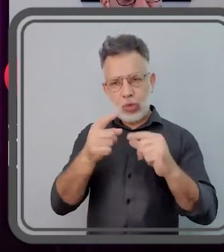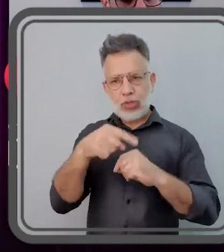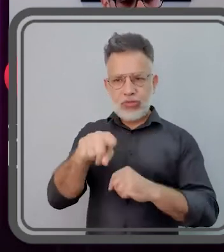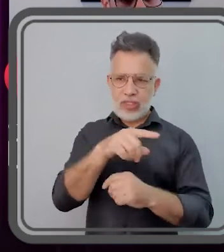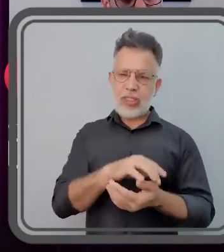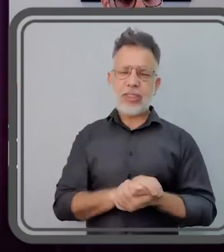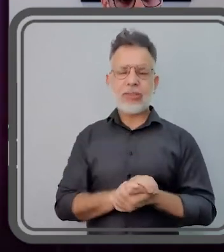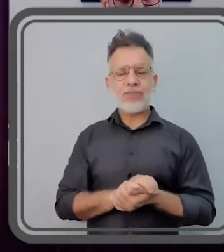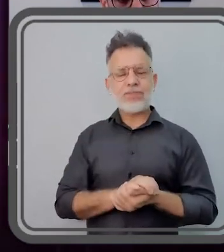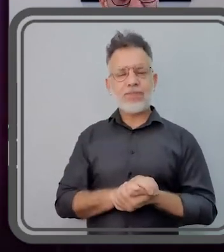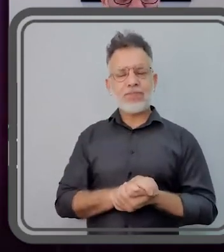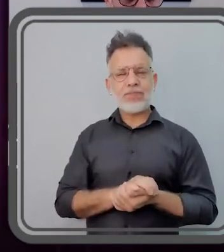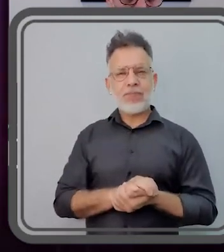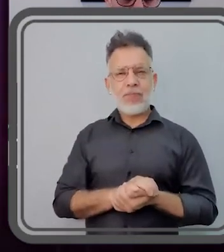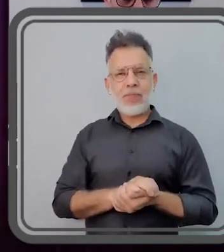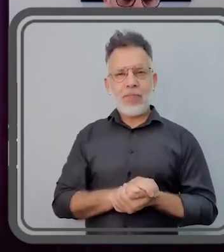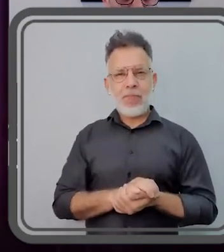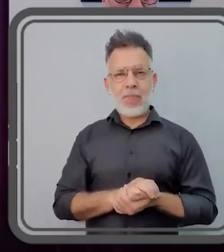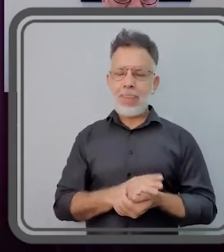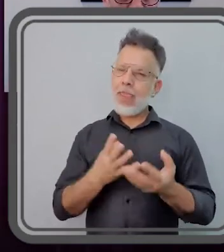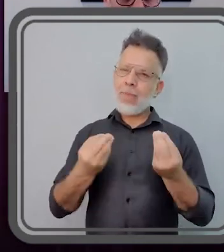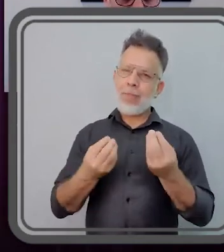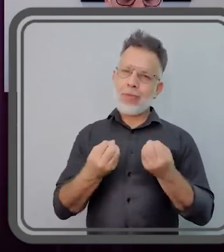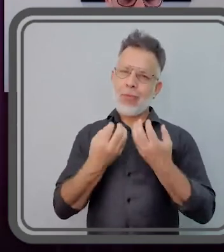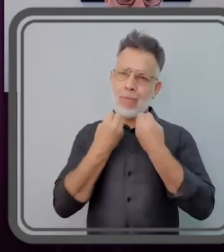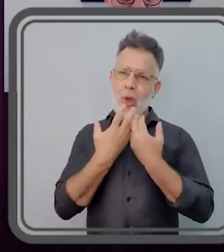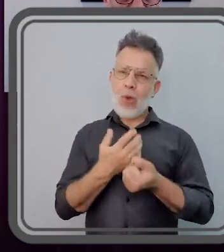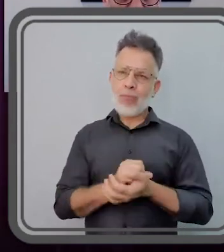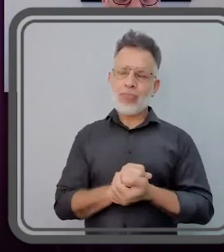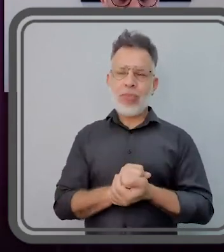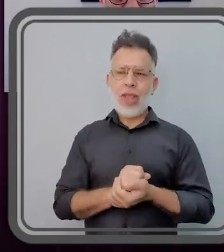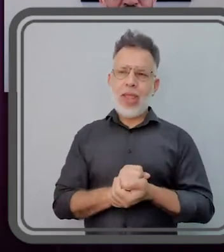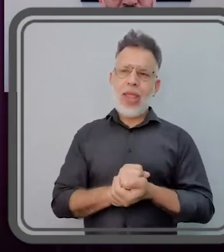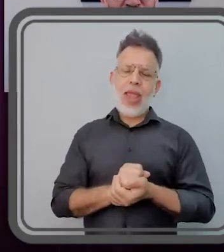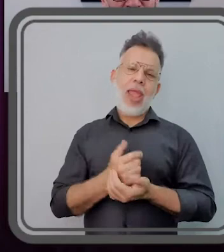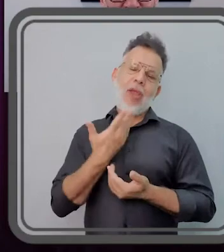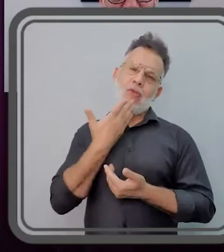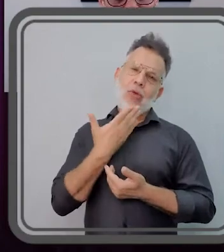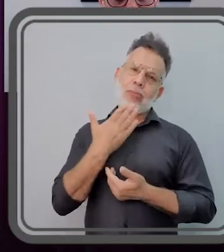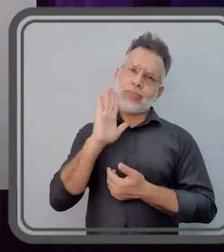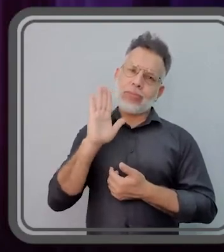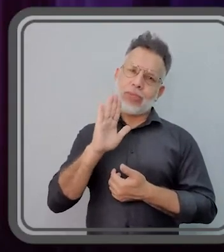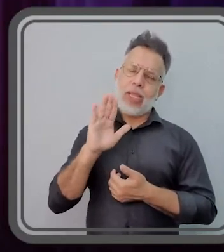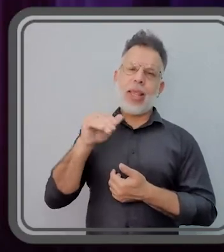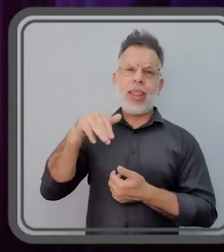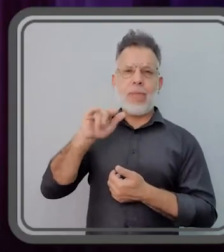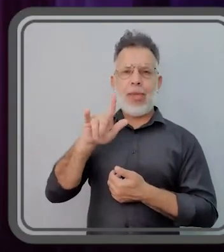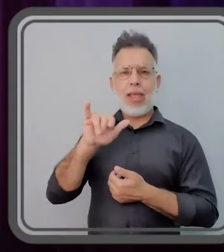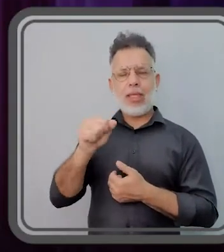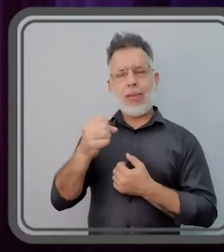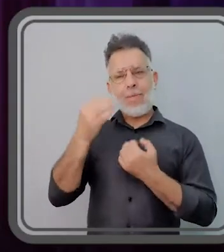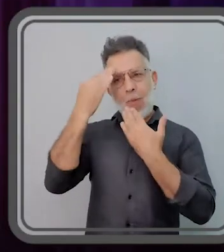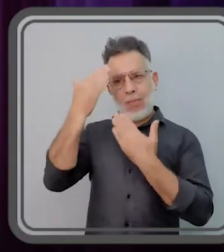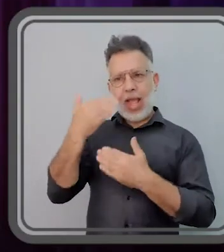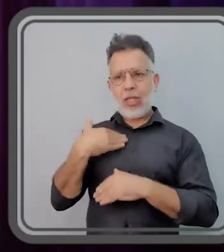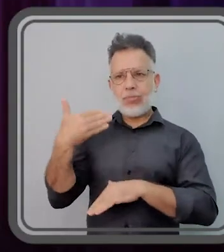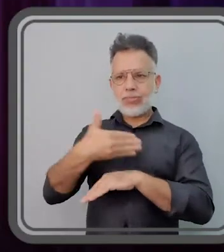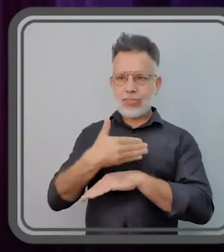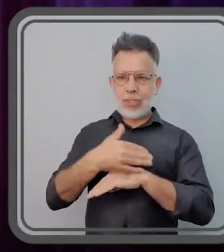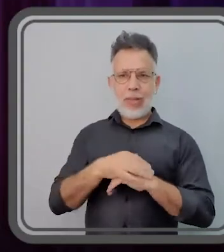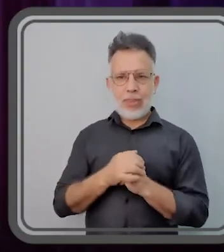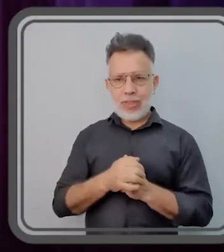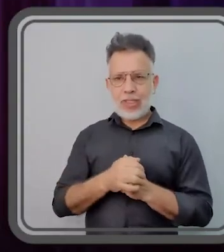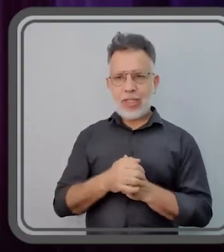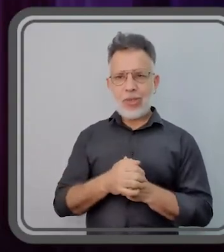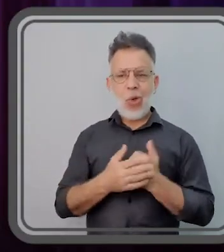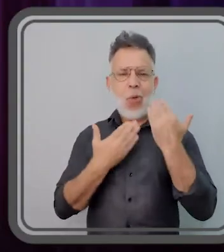também. Muito bom. Eu vou me despedir da Maggie. Maggie, thank you for your participation.